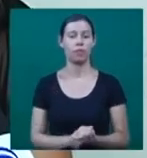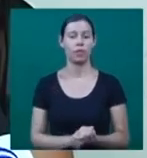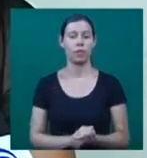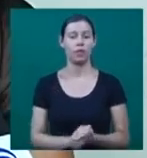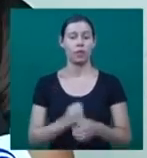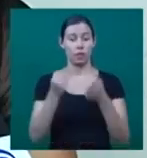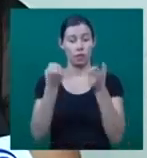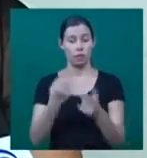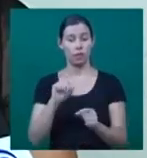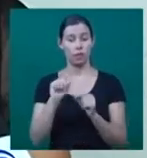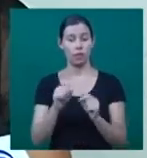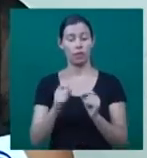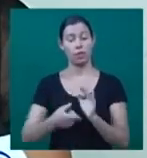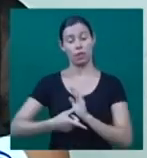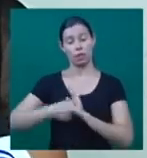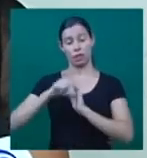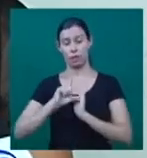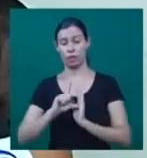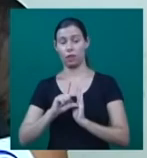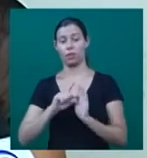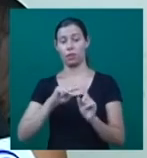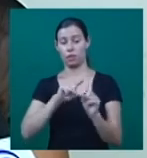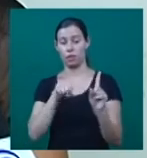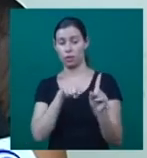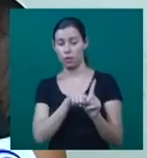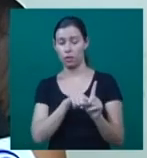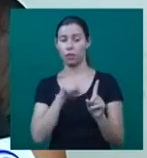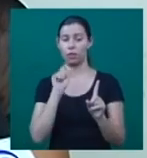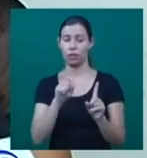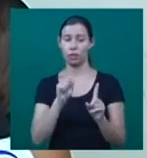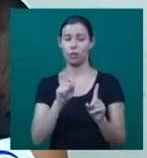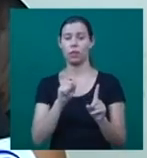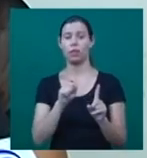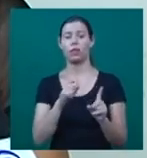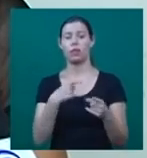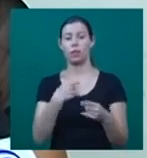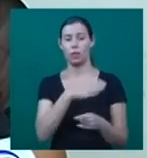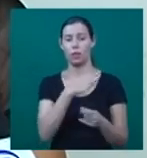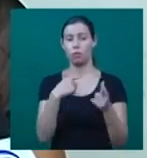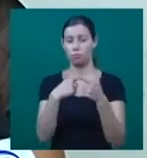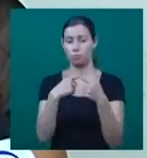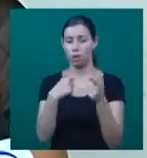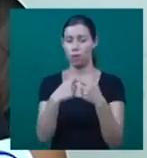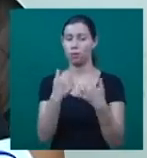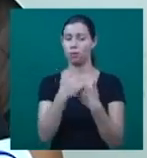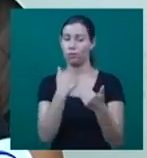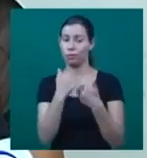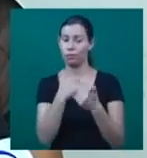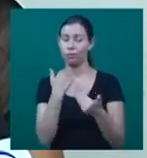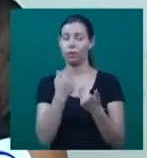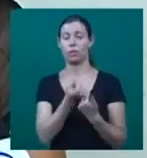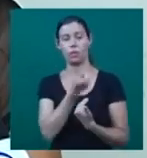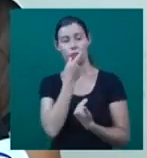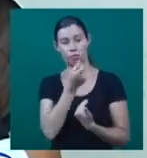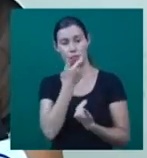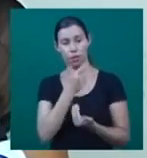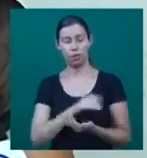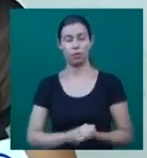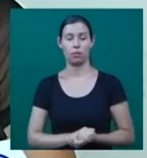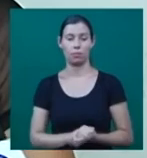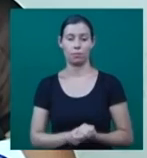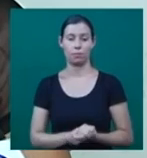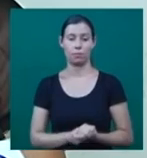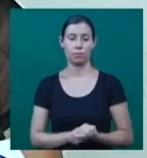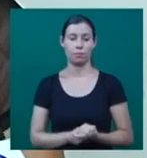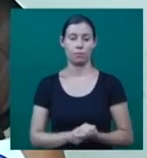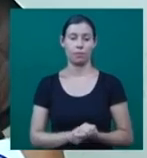preparasse, né? Fosse antes, orientasse, usar essas medicações, na eventualidade de precisar fazer algum exame, algum tratamento antes de engravidar. Mas